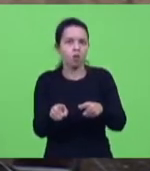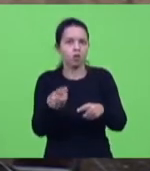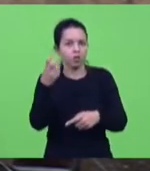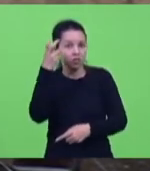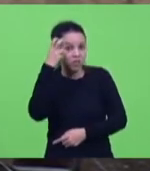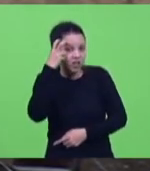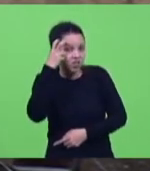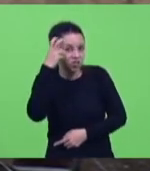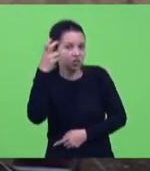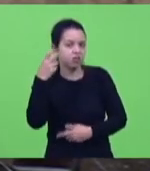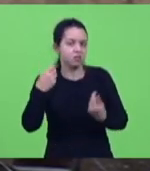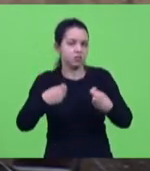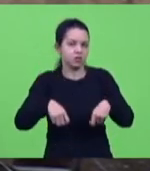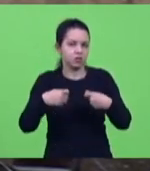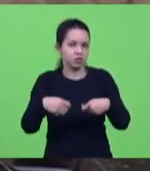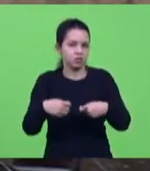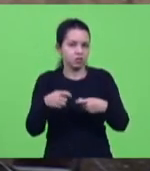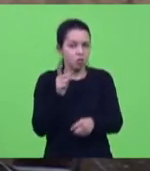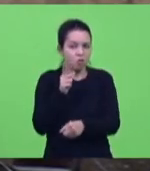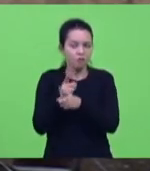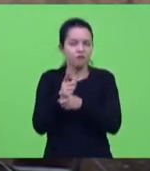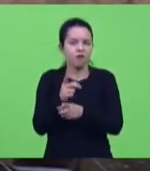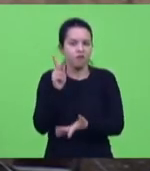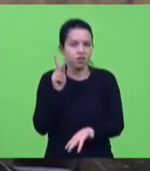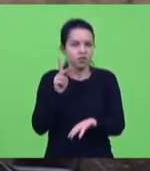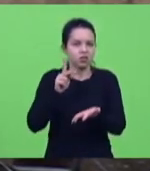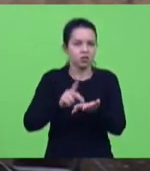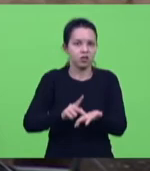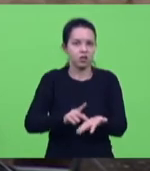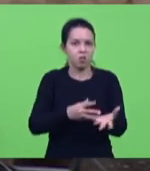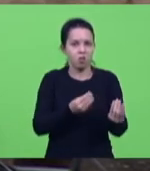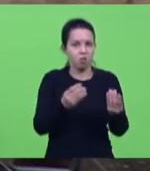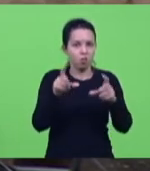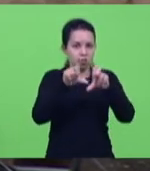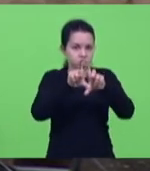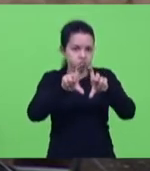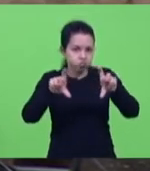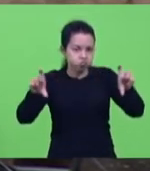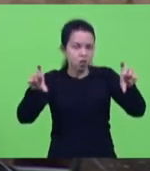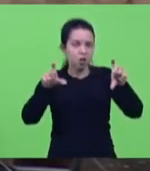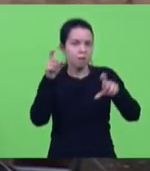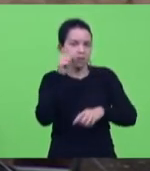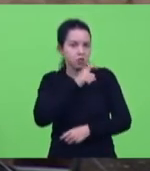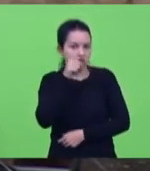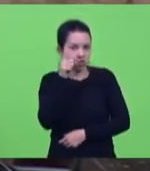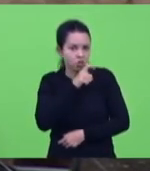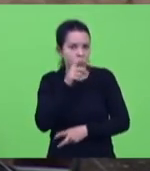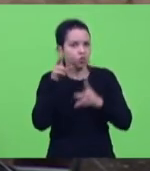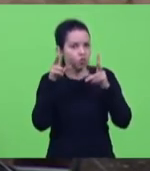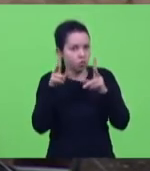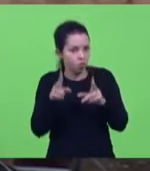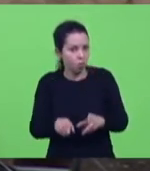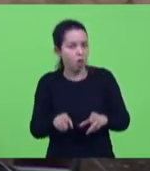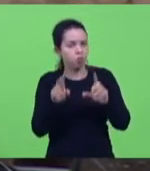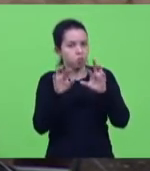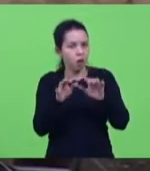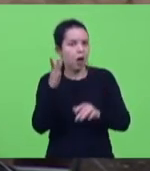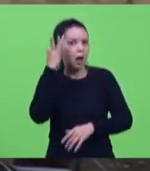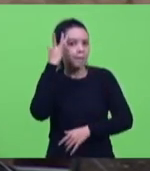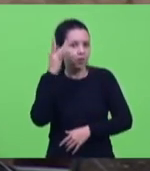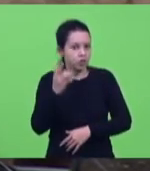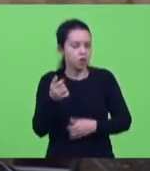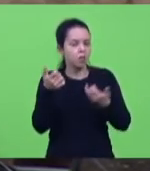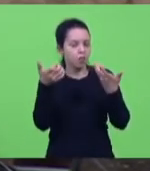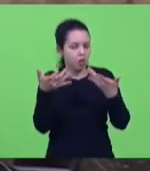inteligência, busque a verdade, e não um monte de jargão mentiroso, como isso que está escrito aqui, que amanhã eu vou vir falar com